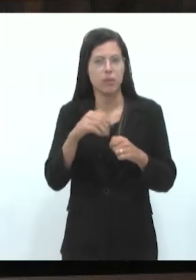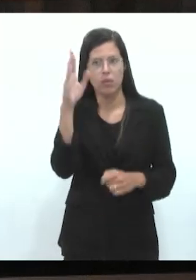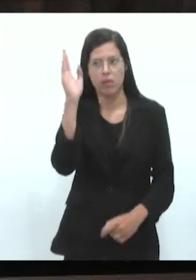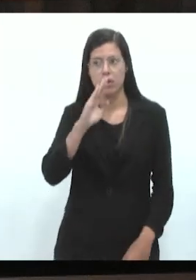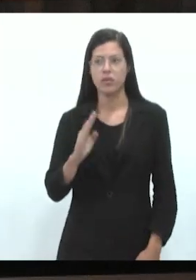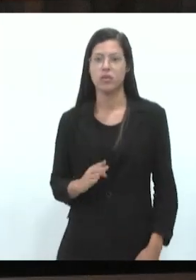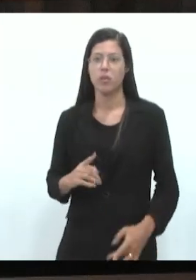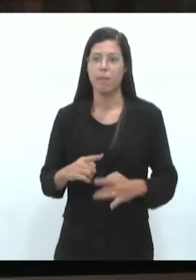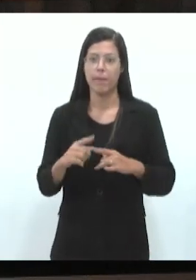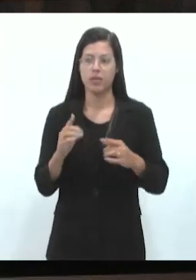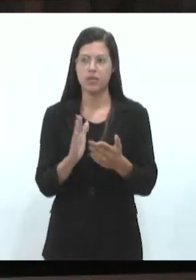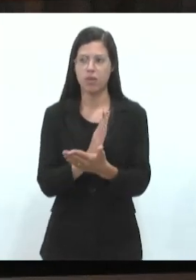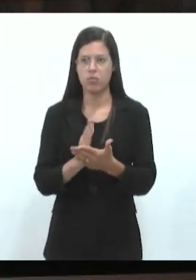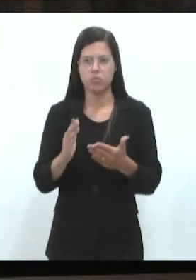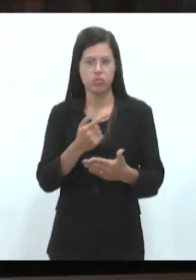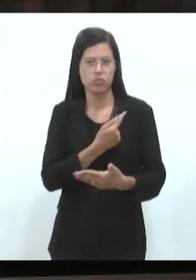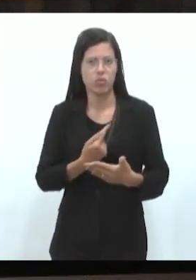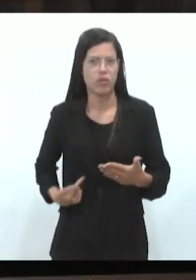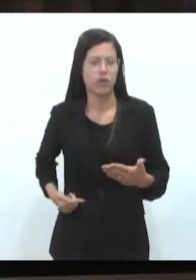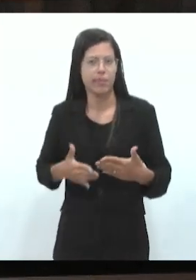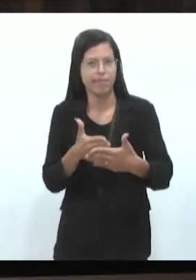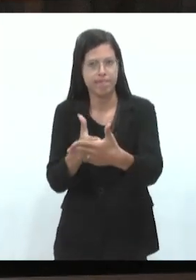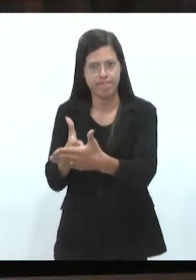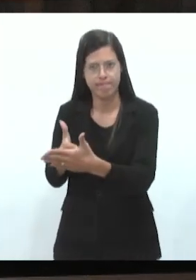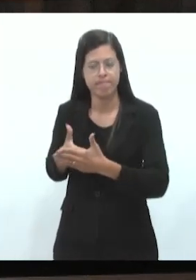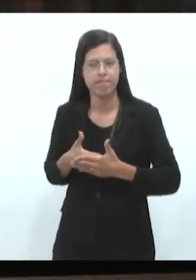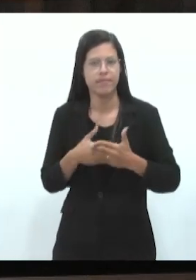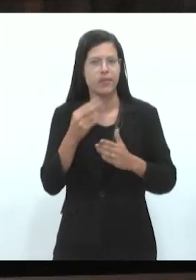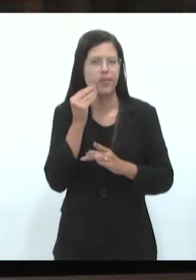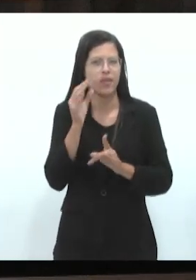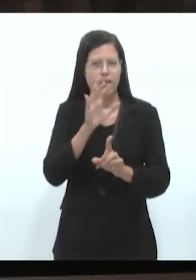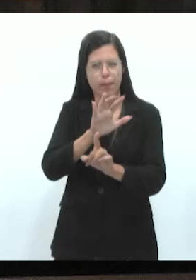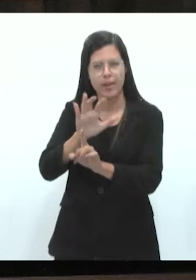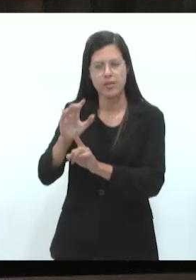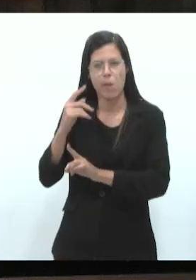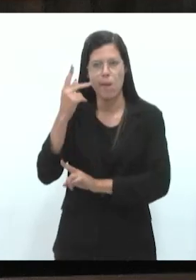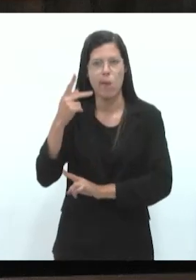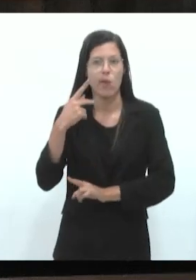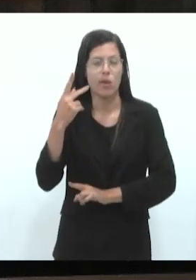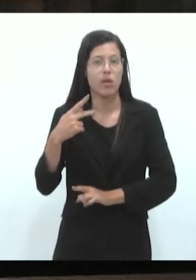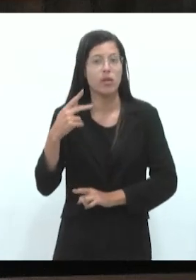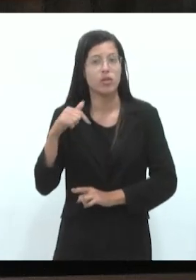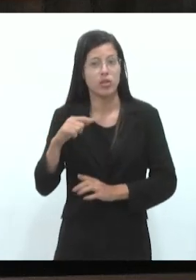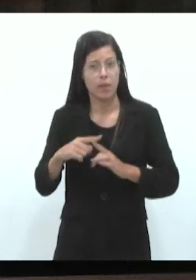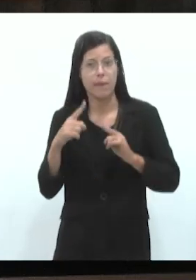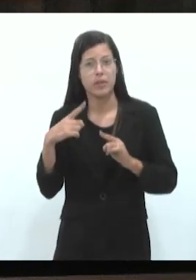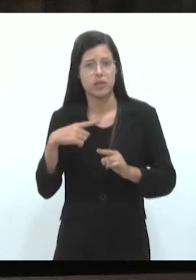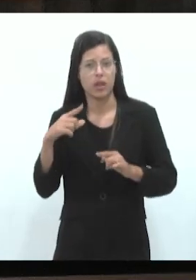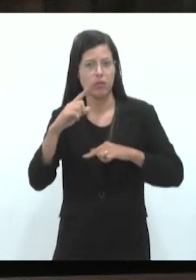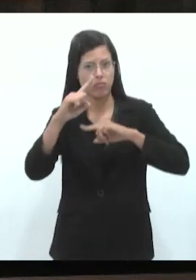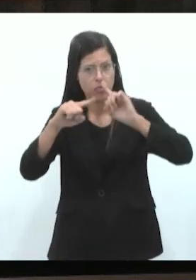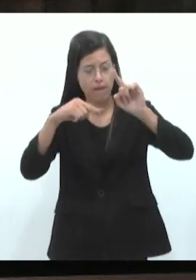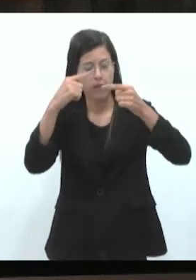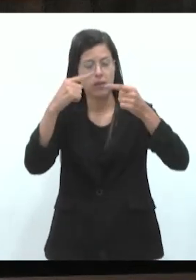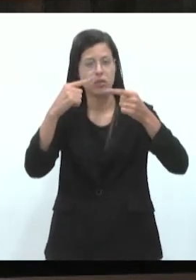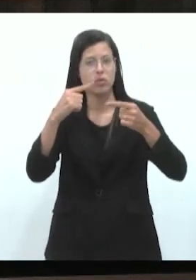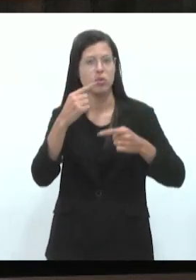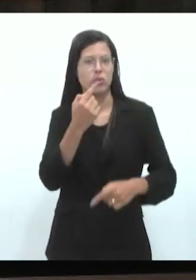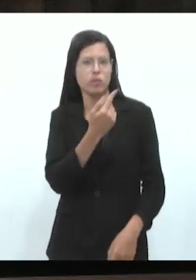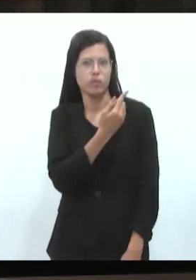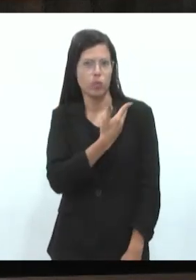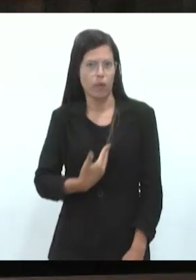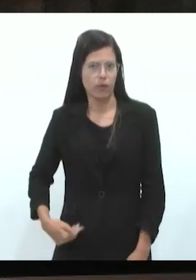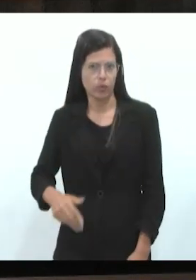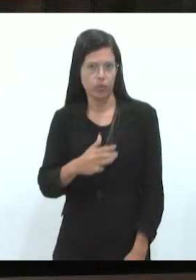que tentam aí fazer pressão política contra os avanços que o governo Lula tem trazido, simplesmente para tentar antecipar